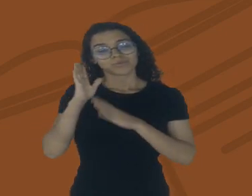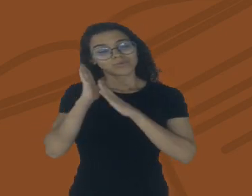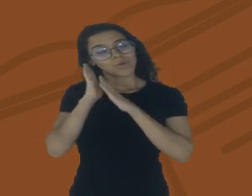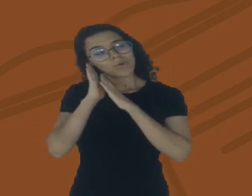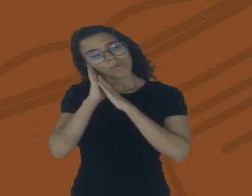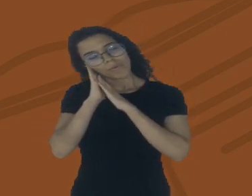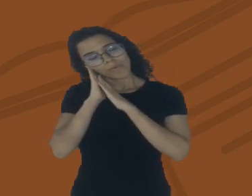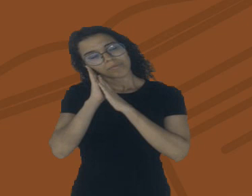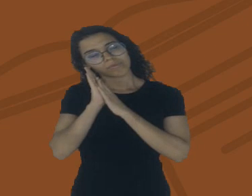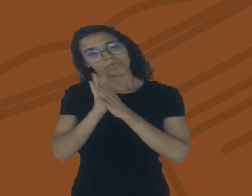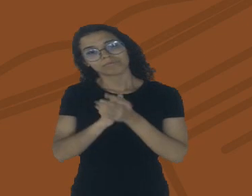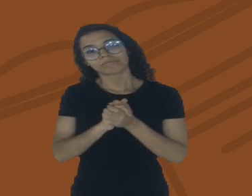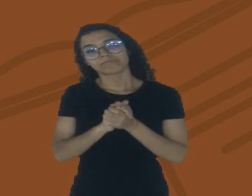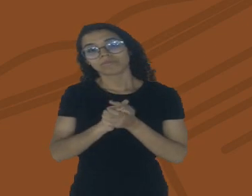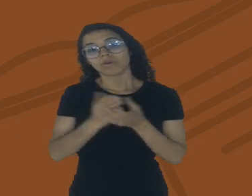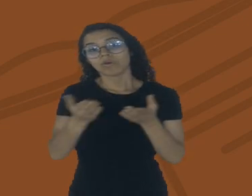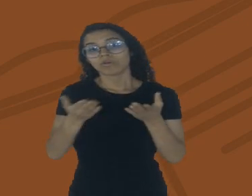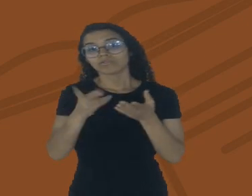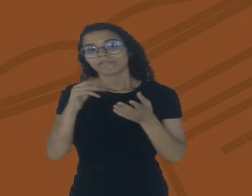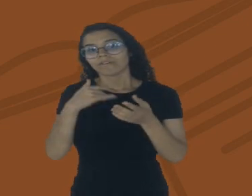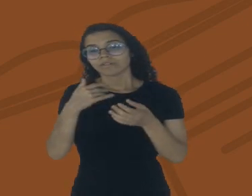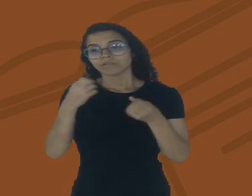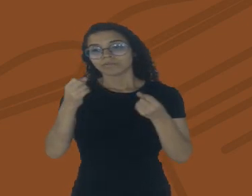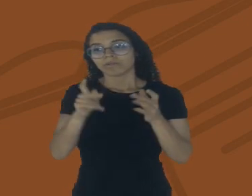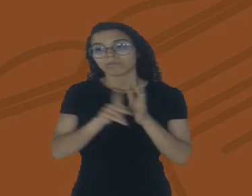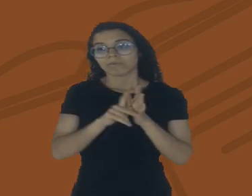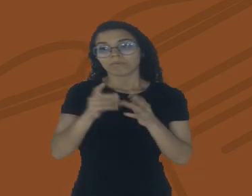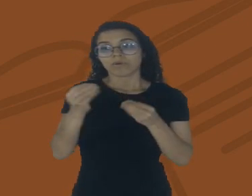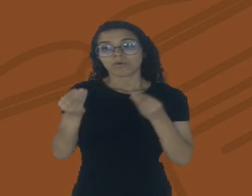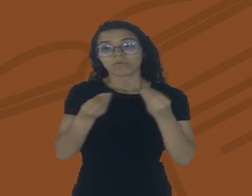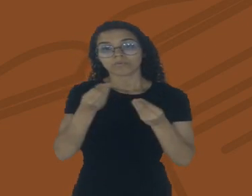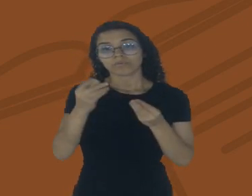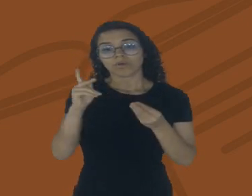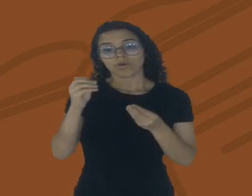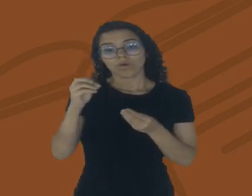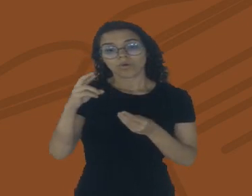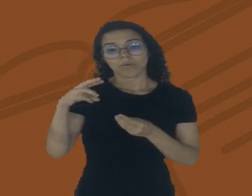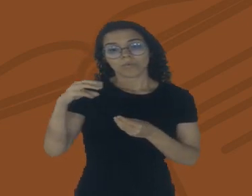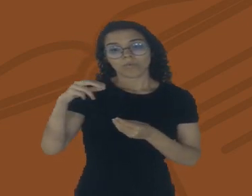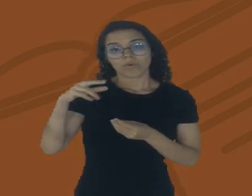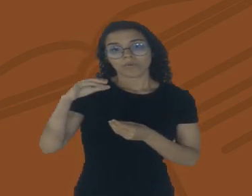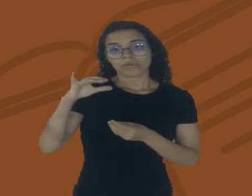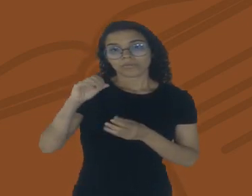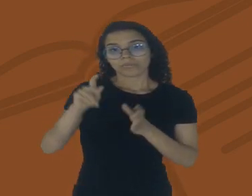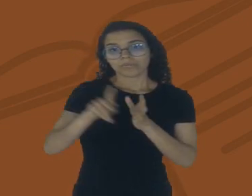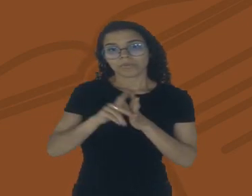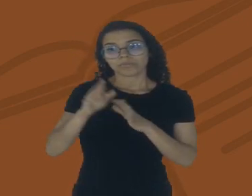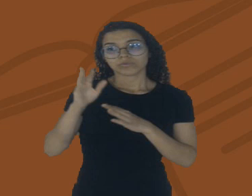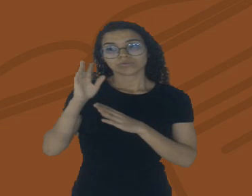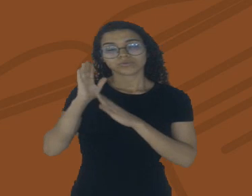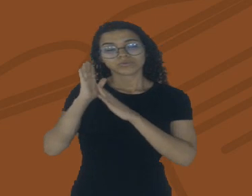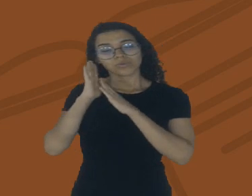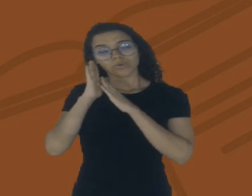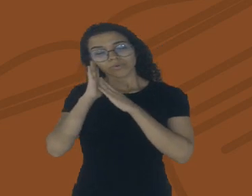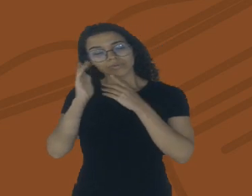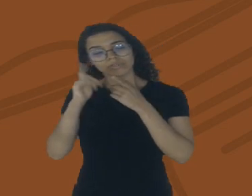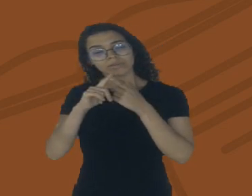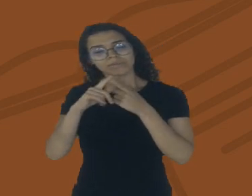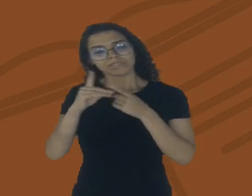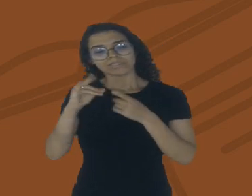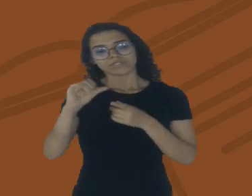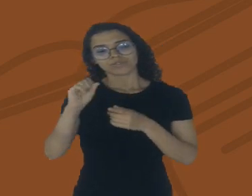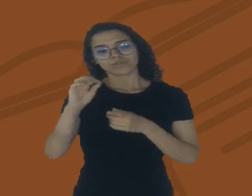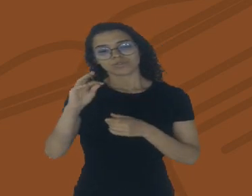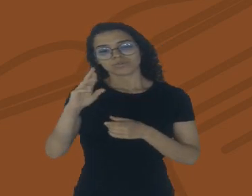relacionados aos hormônios do sono, aos distúrbios relacionados ao sono, né? E a gente vai